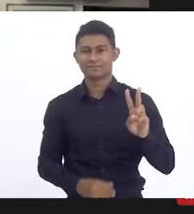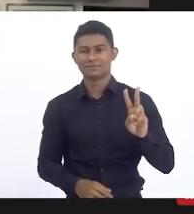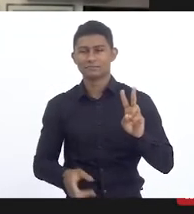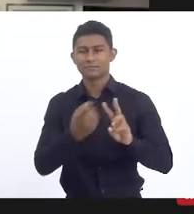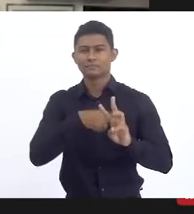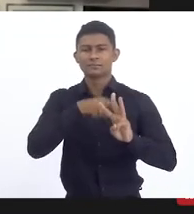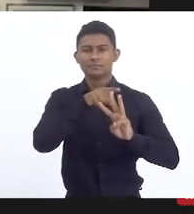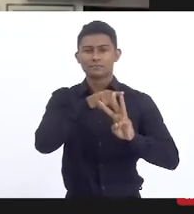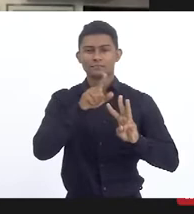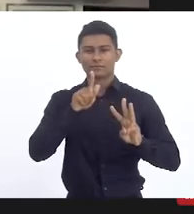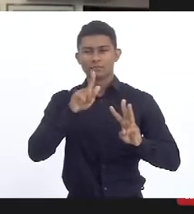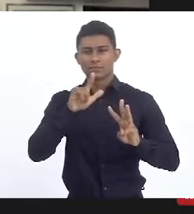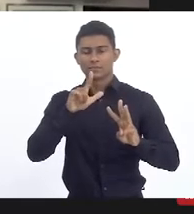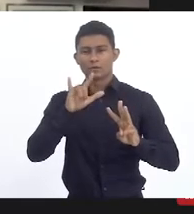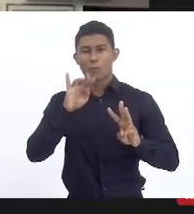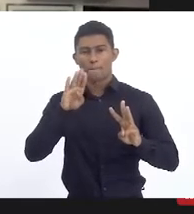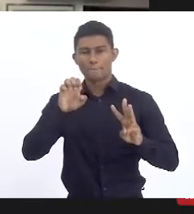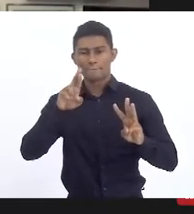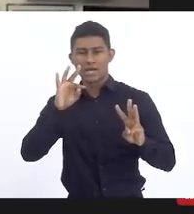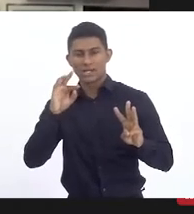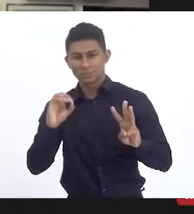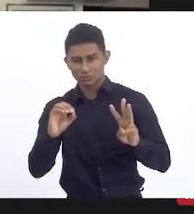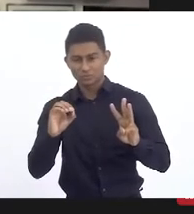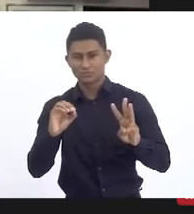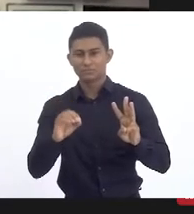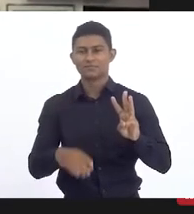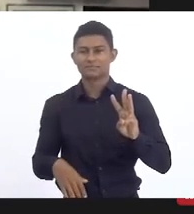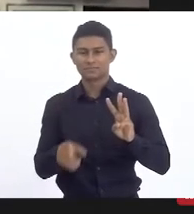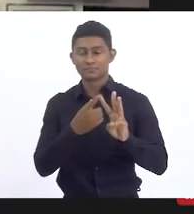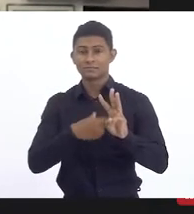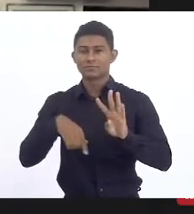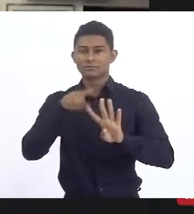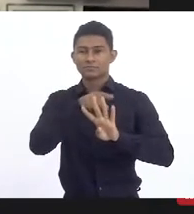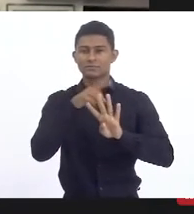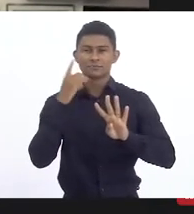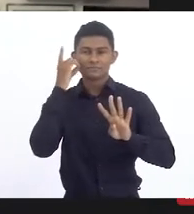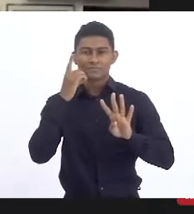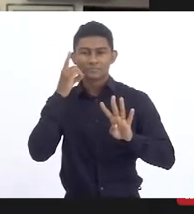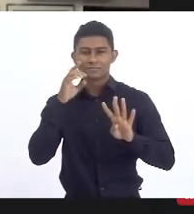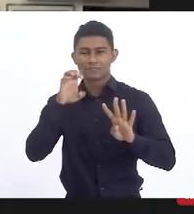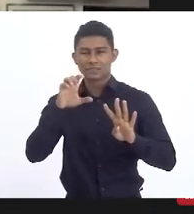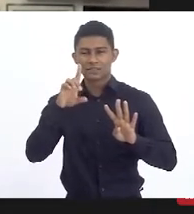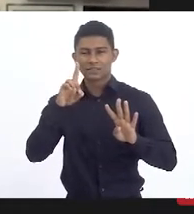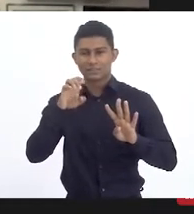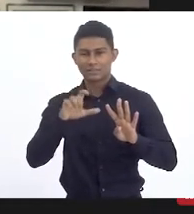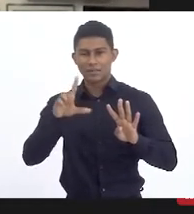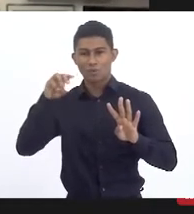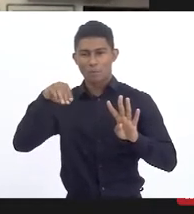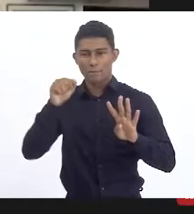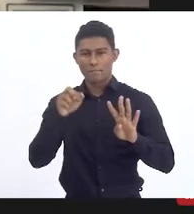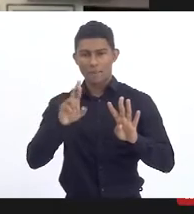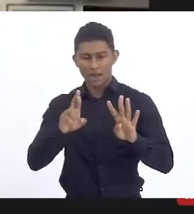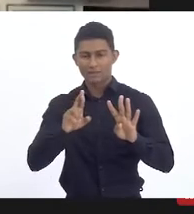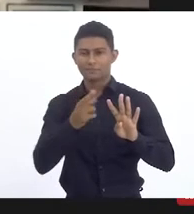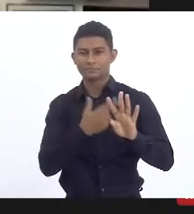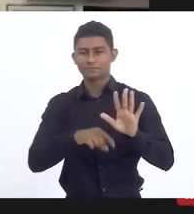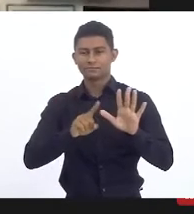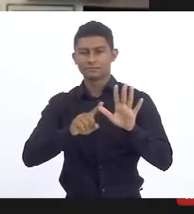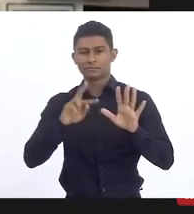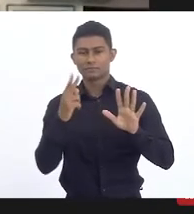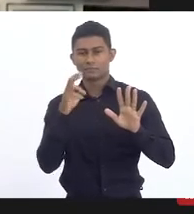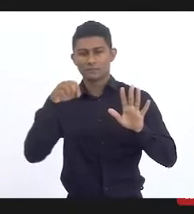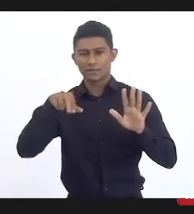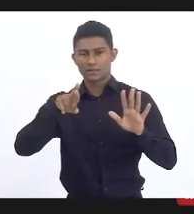o Gilberto Alvarenga, da FEComércio, o deputado Eliomar Coelho, que eu também já saudei, o Henrique